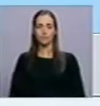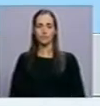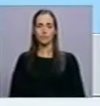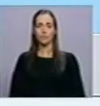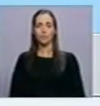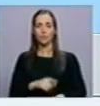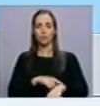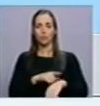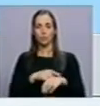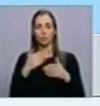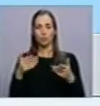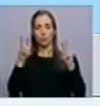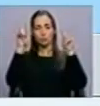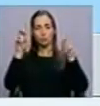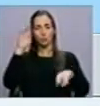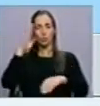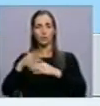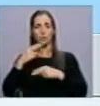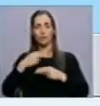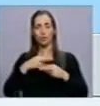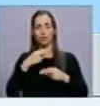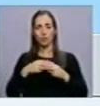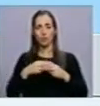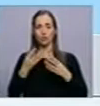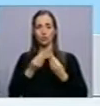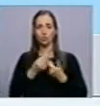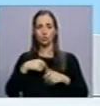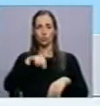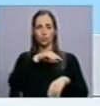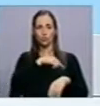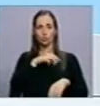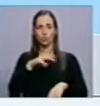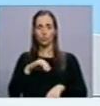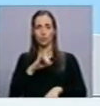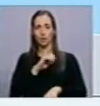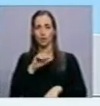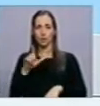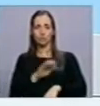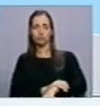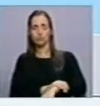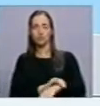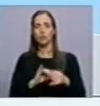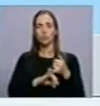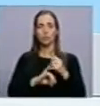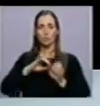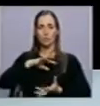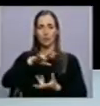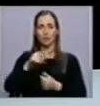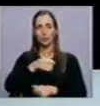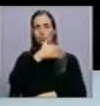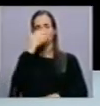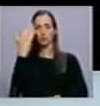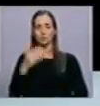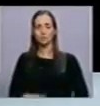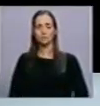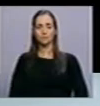Altura agora para a rubrica A Última Fronteira. Está connosco o Miguel Gonçalves, o coordenador nacional da Sociedade Planetária. Bom dia, Miguel.